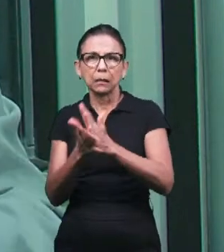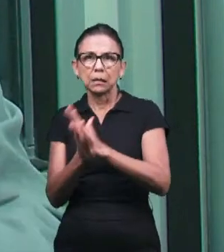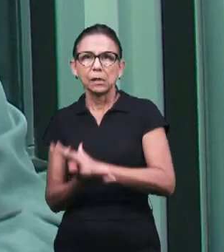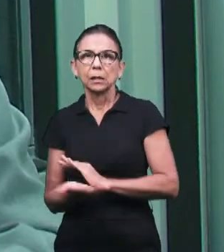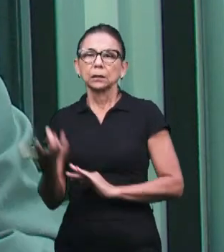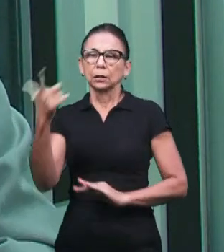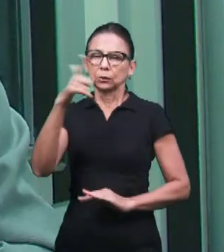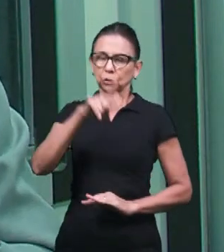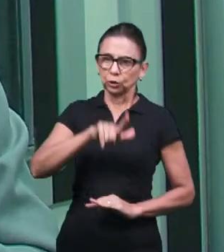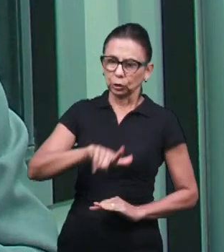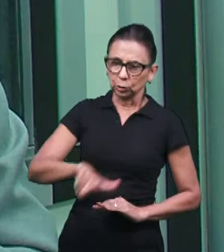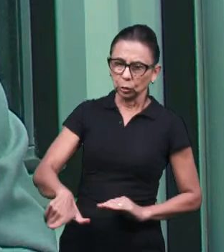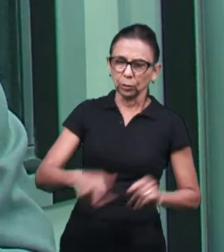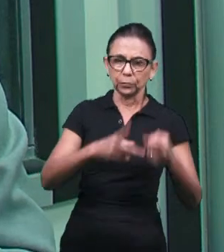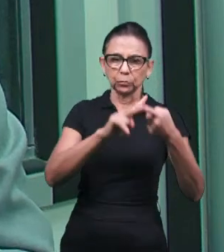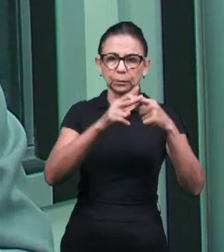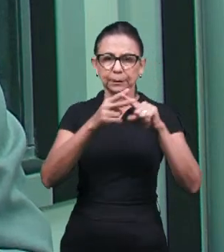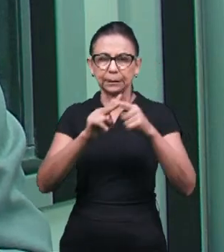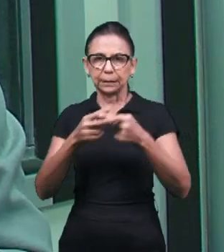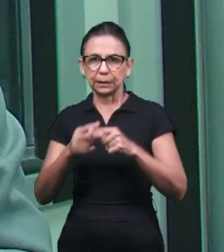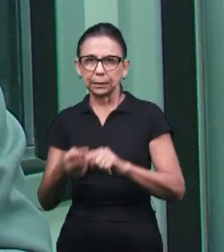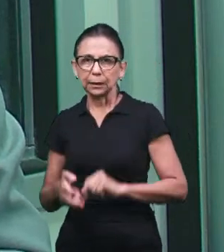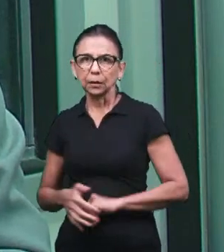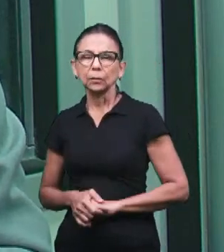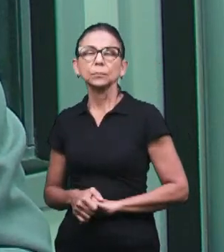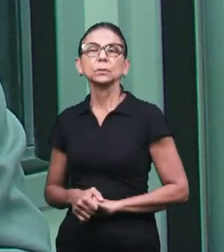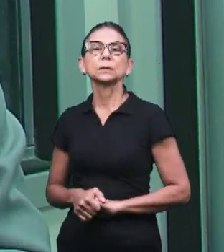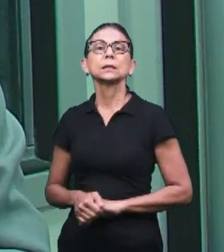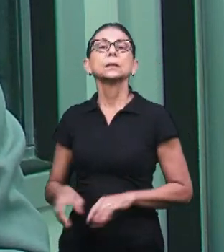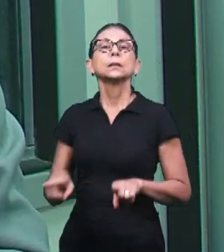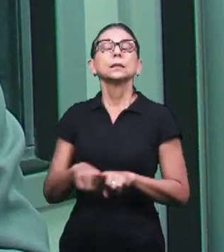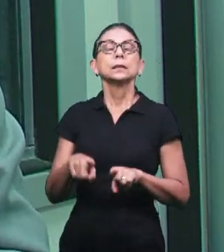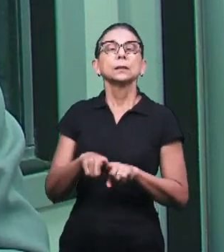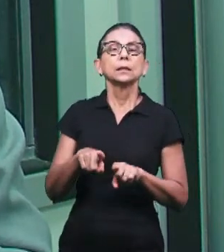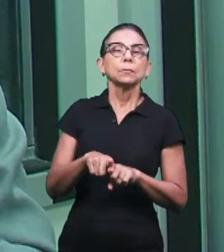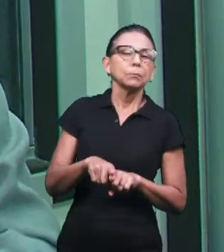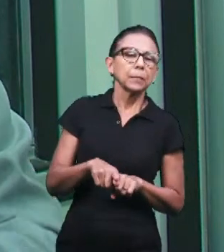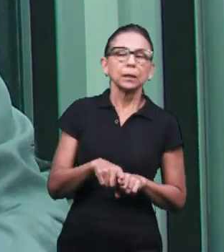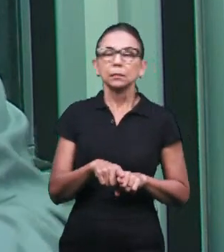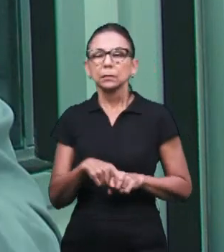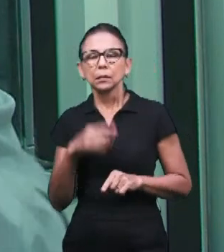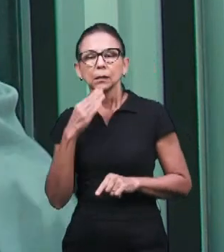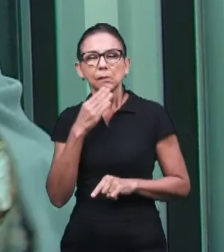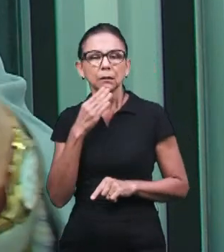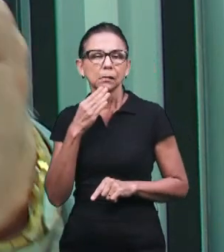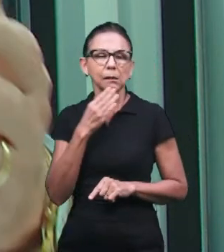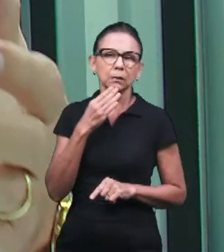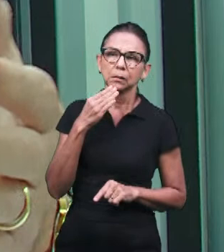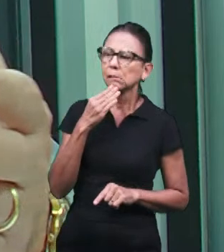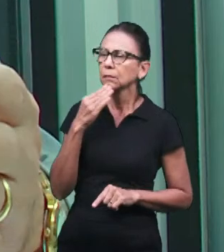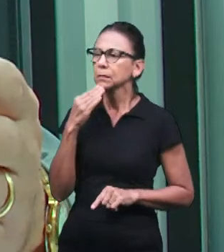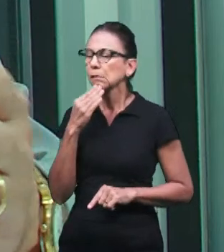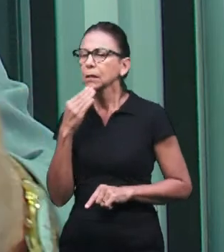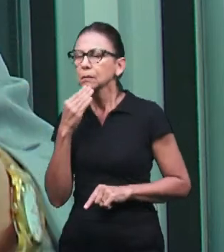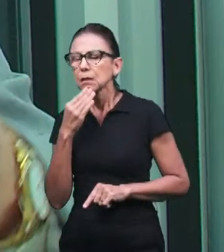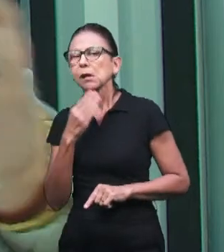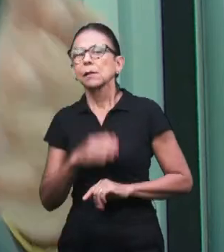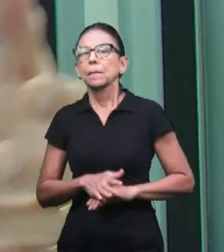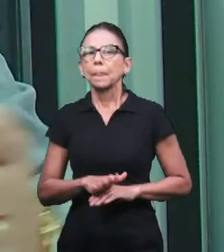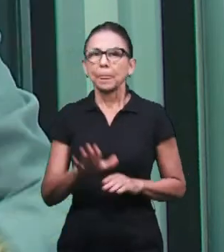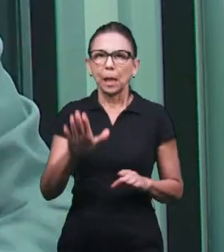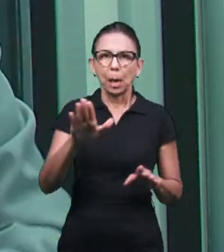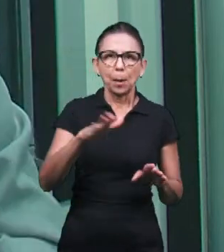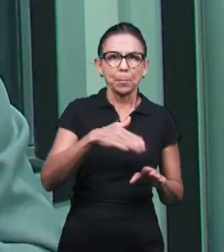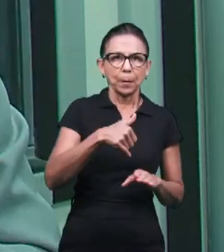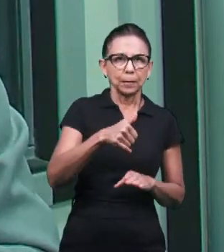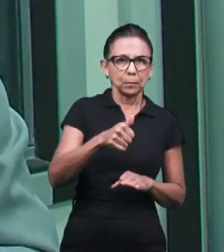e pintamos ainda onde havia qualquer indício de que a ação daquela reunião de alguém que esteve